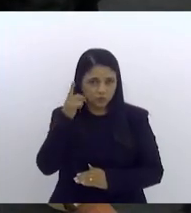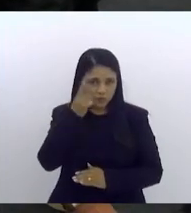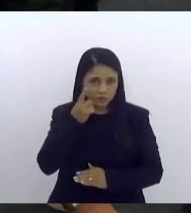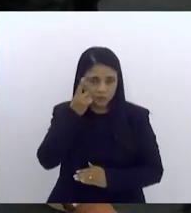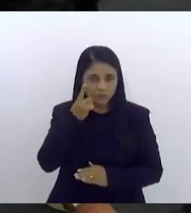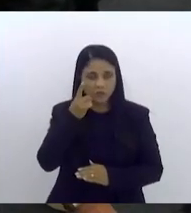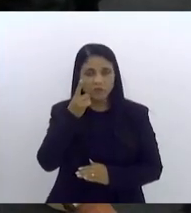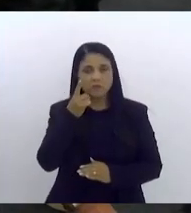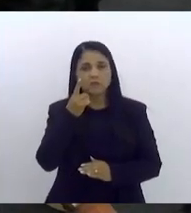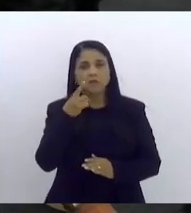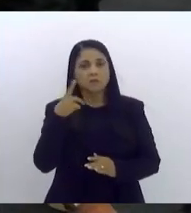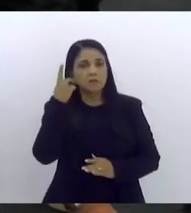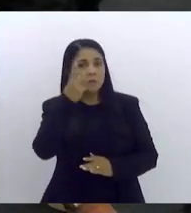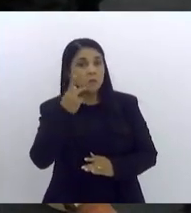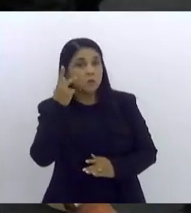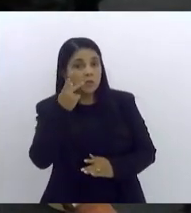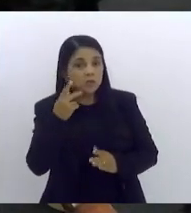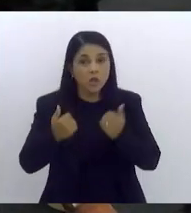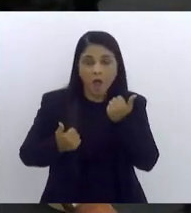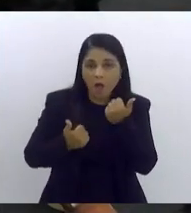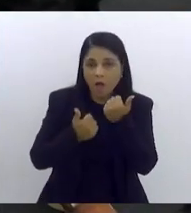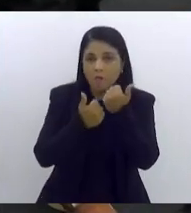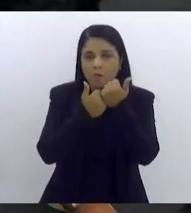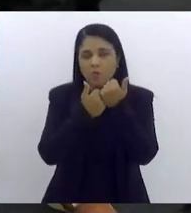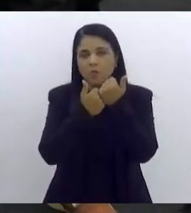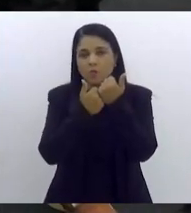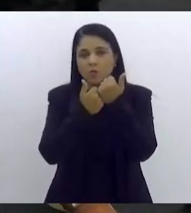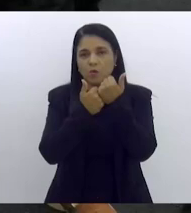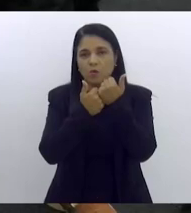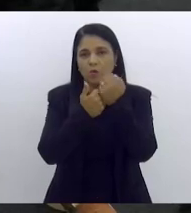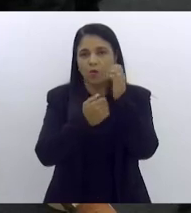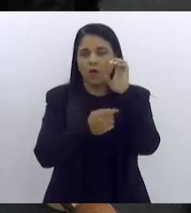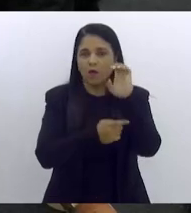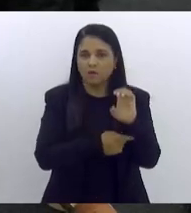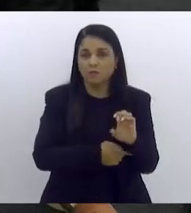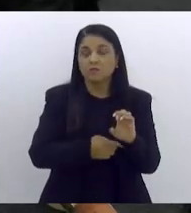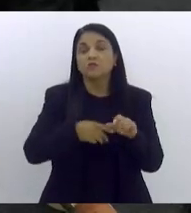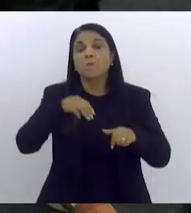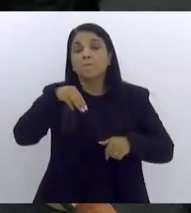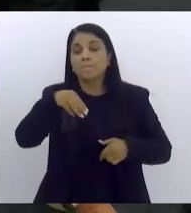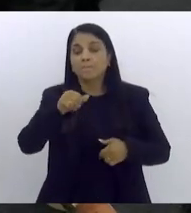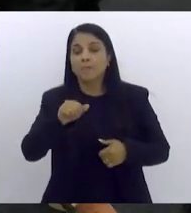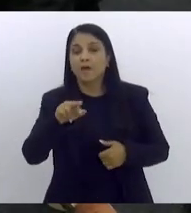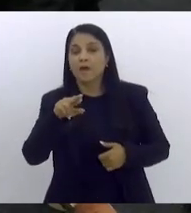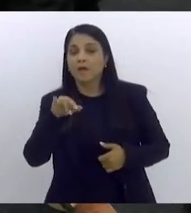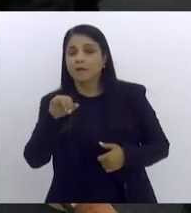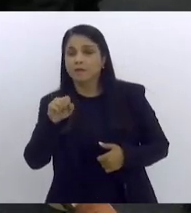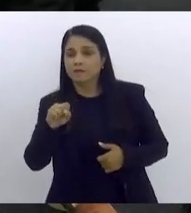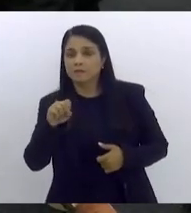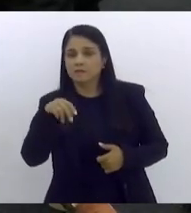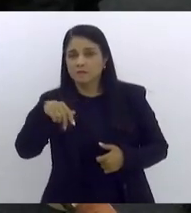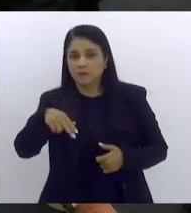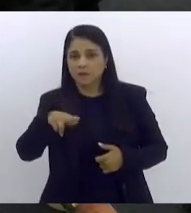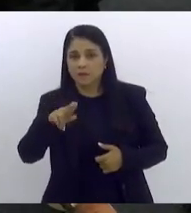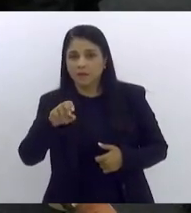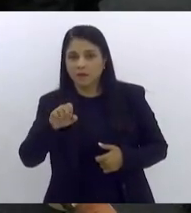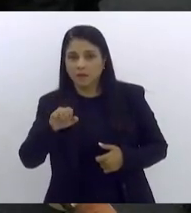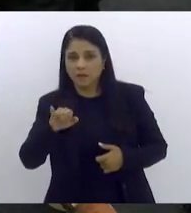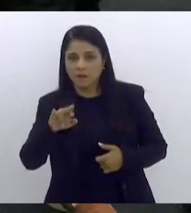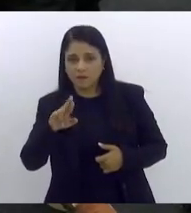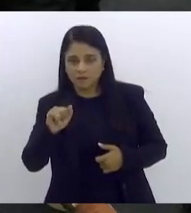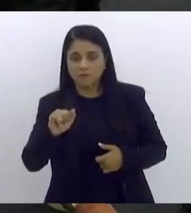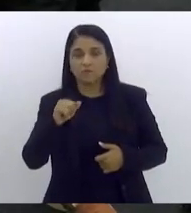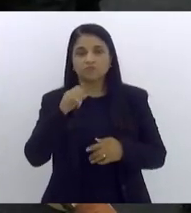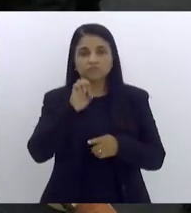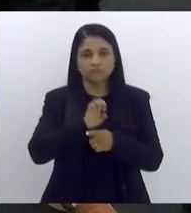a política de apoio às marisqueiras no estado do Rio de Janeiro. A verdade é que a atividade